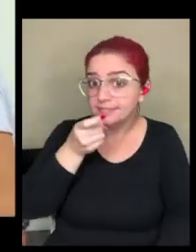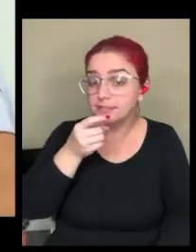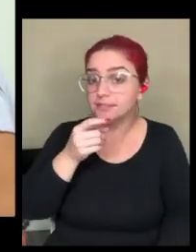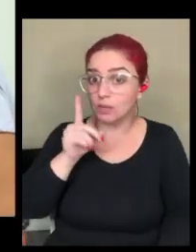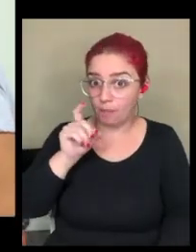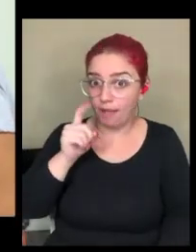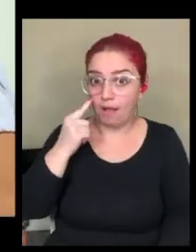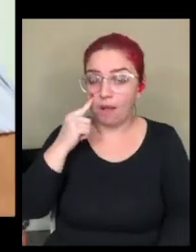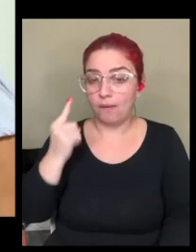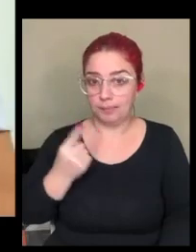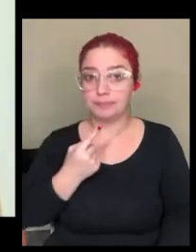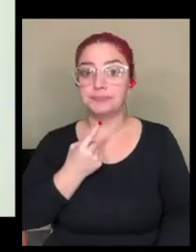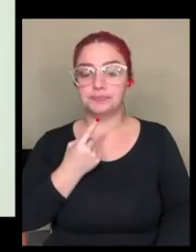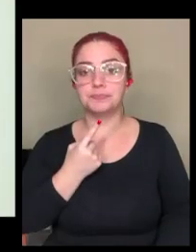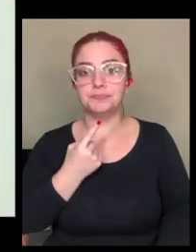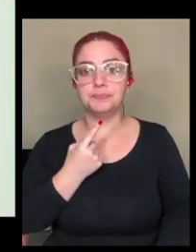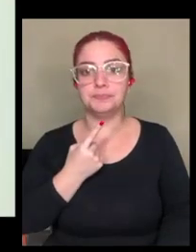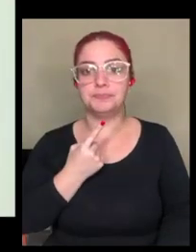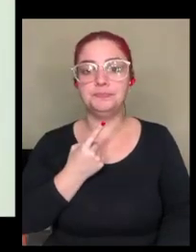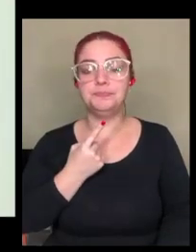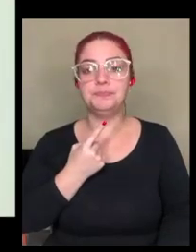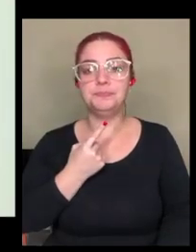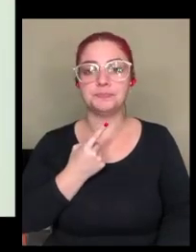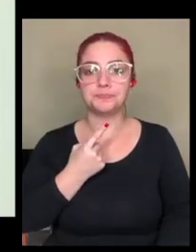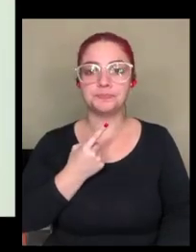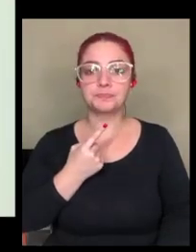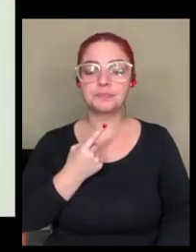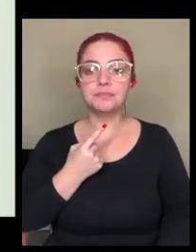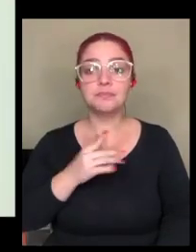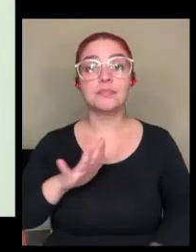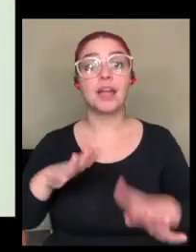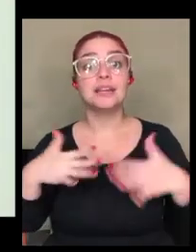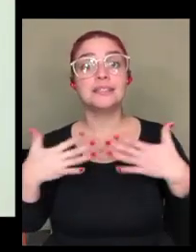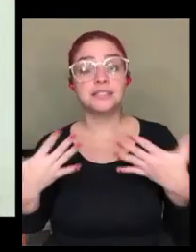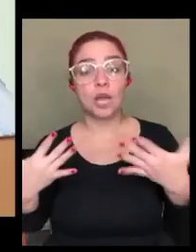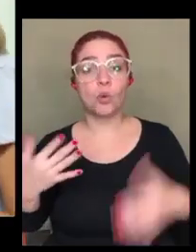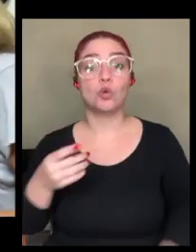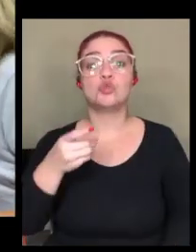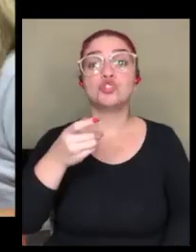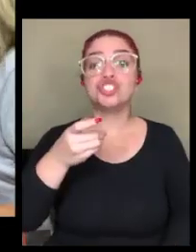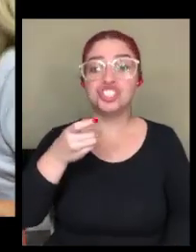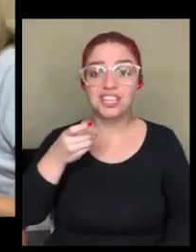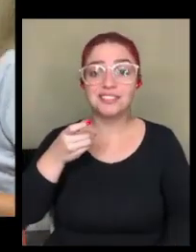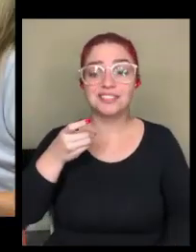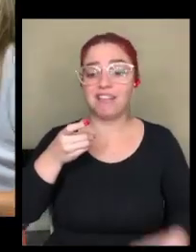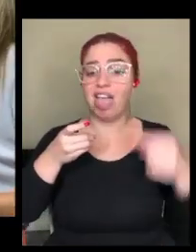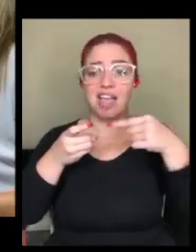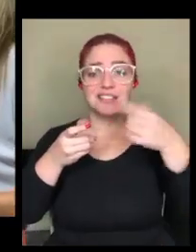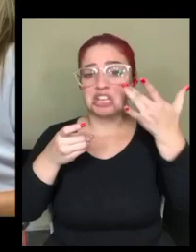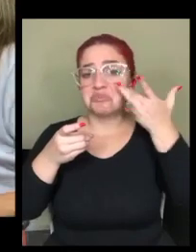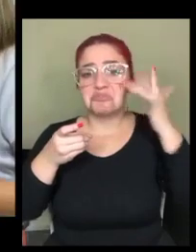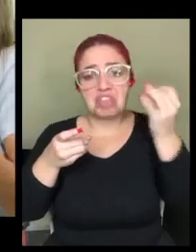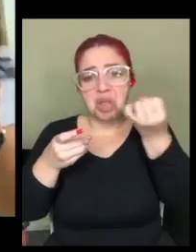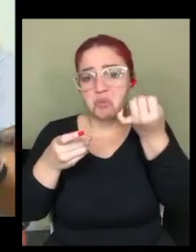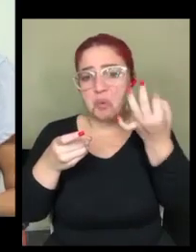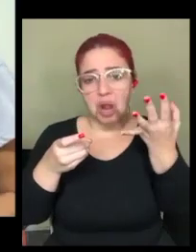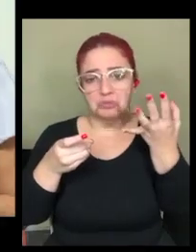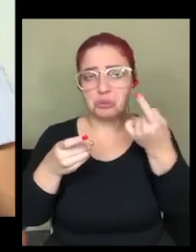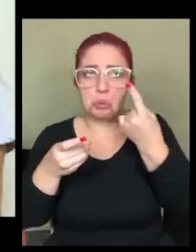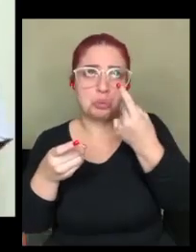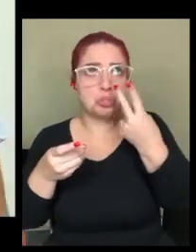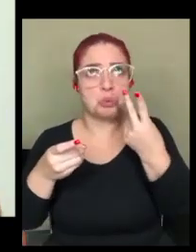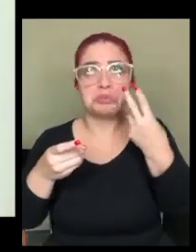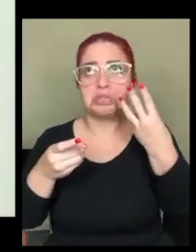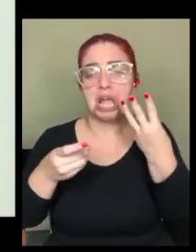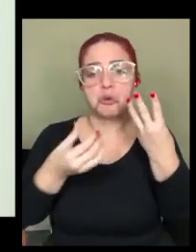comprou X coxinhas, não foi? X coxinhas. Então, o X é a nossa variável, porque ela pode ter